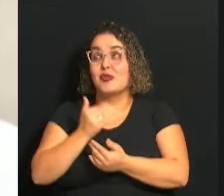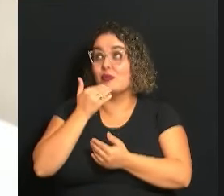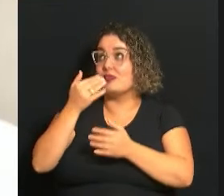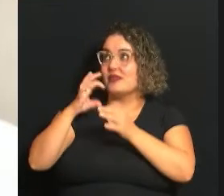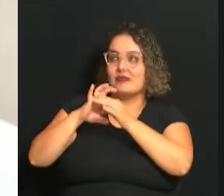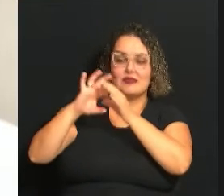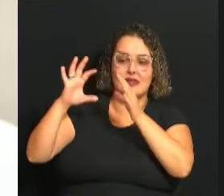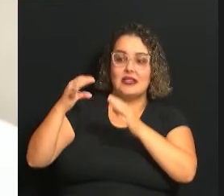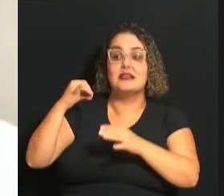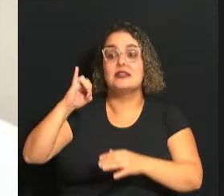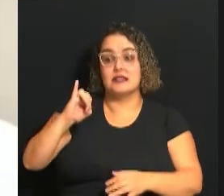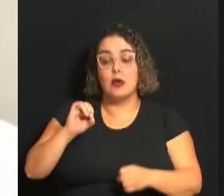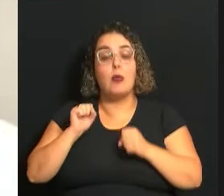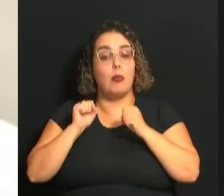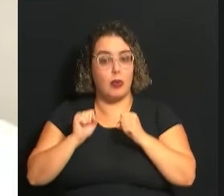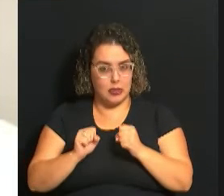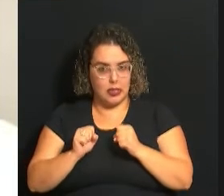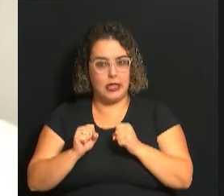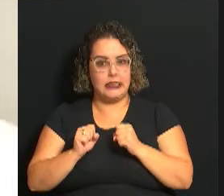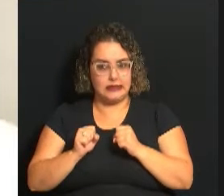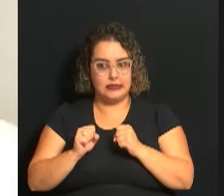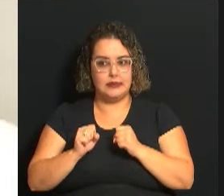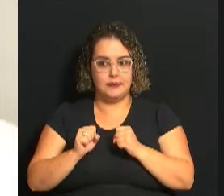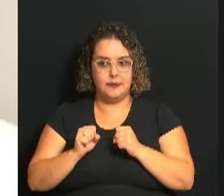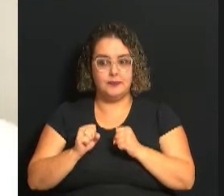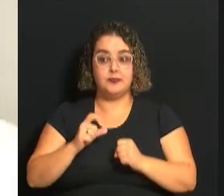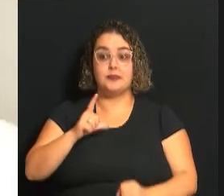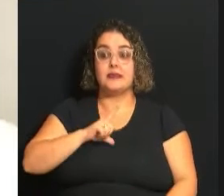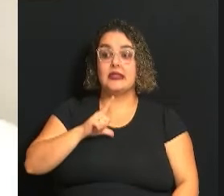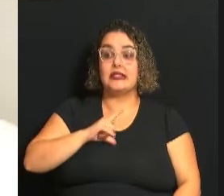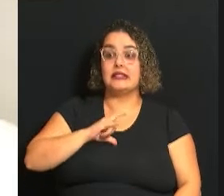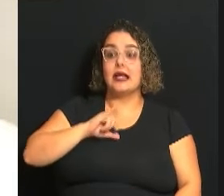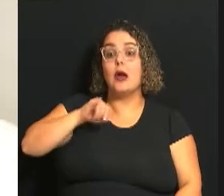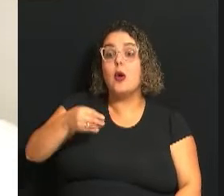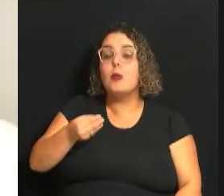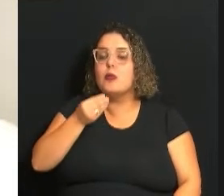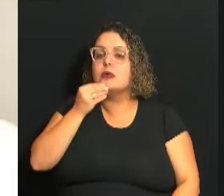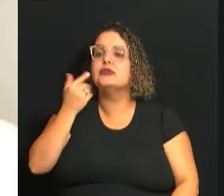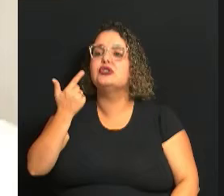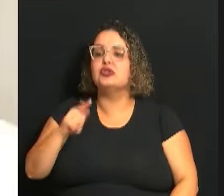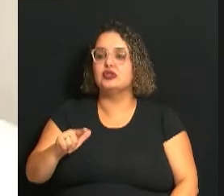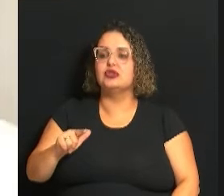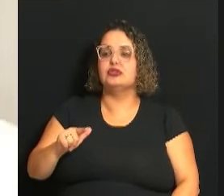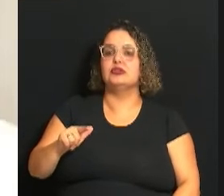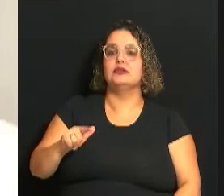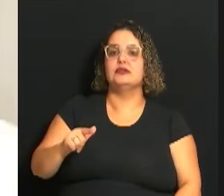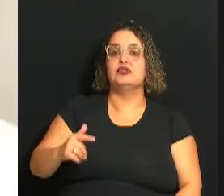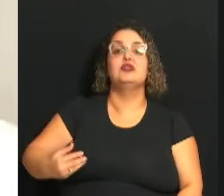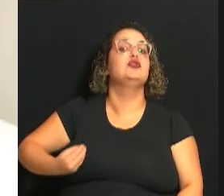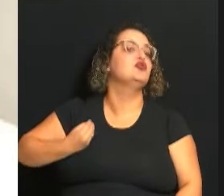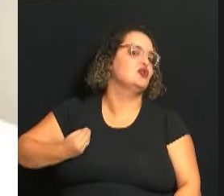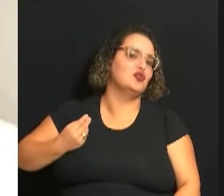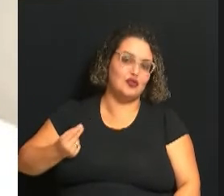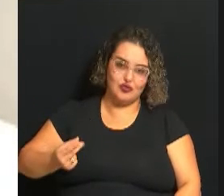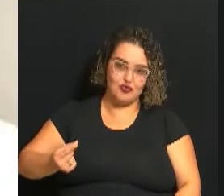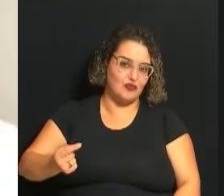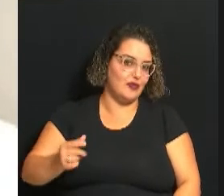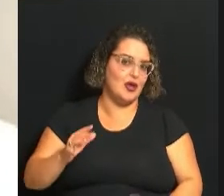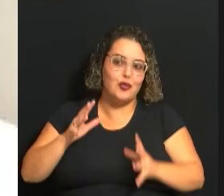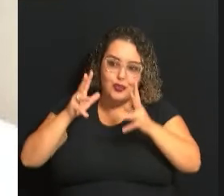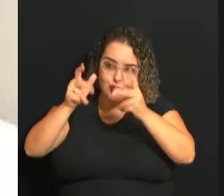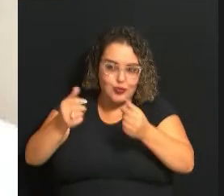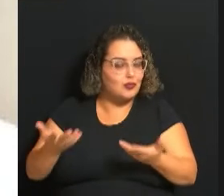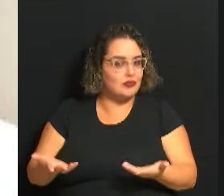se eu pudesse ter a chance novamente de, né, sobreviver a tudo isso, que